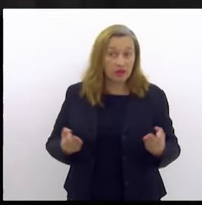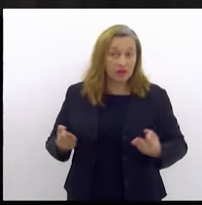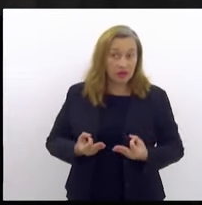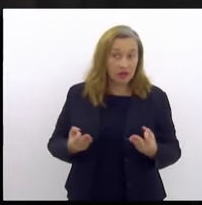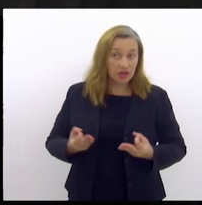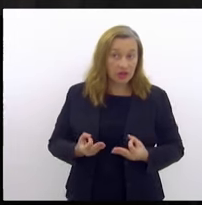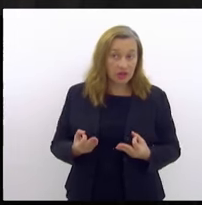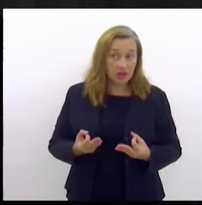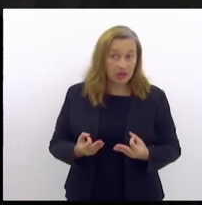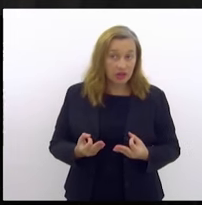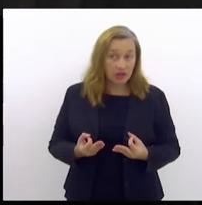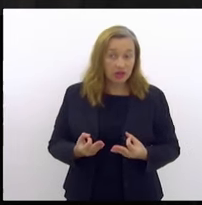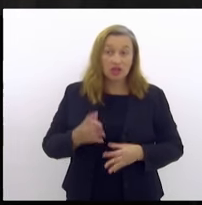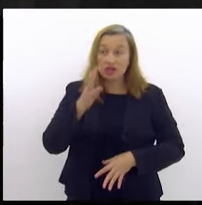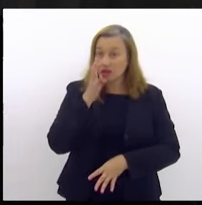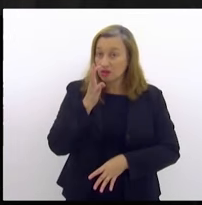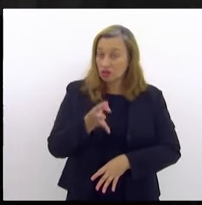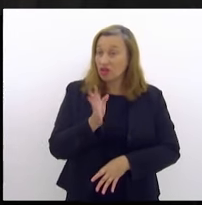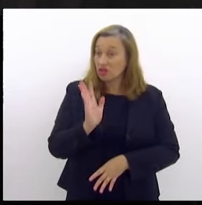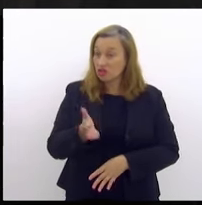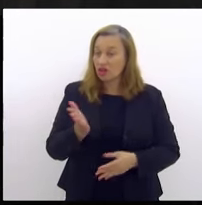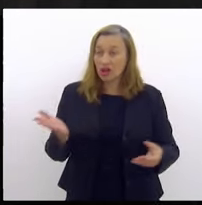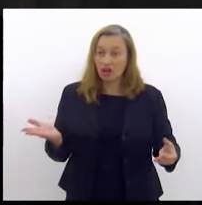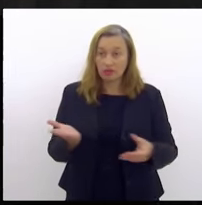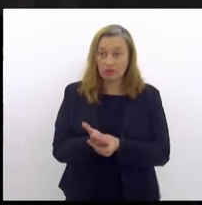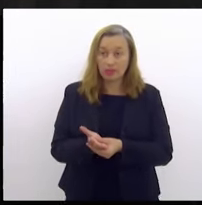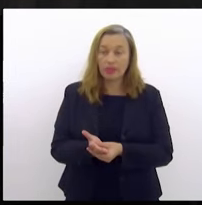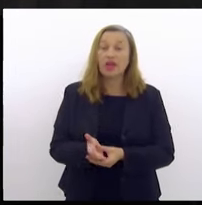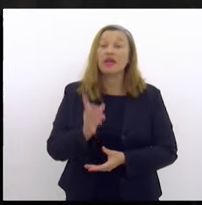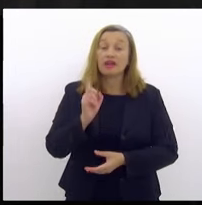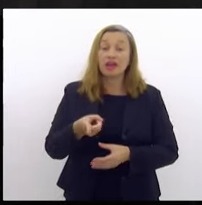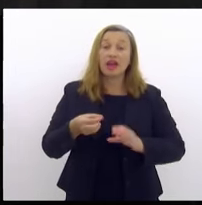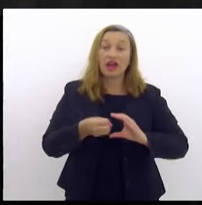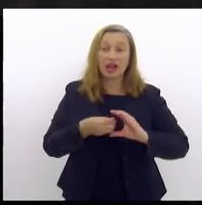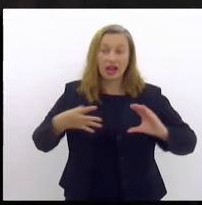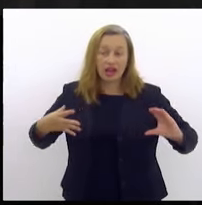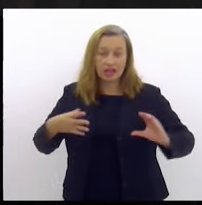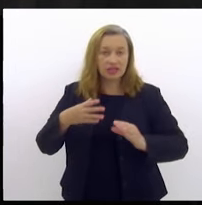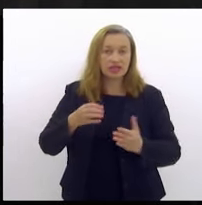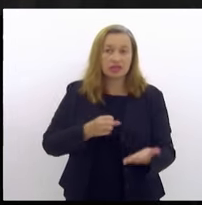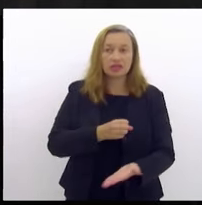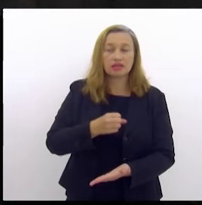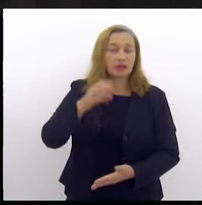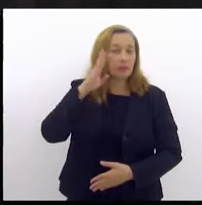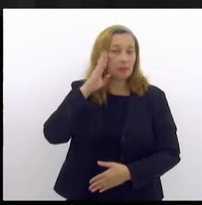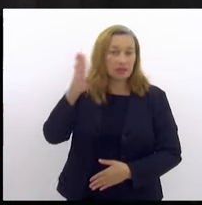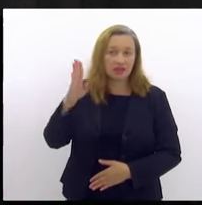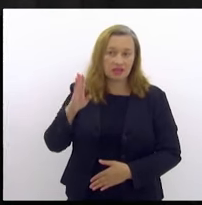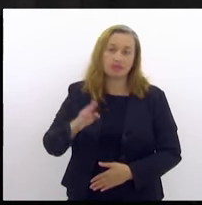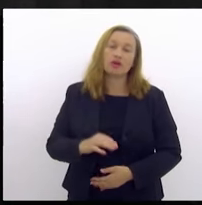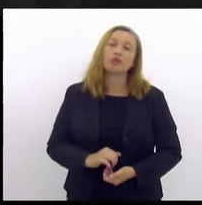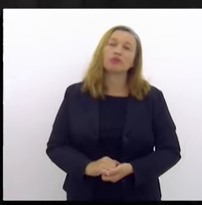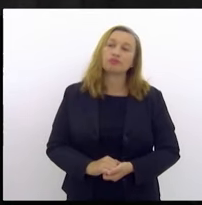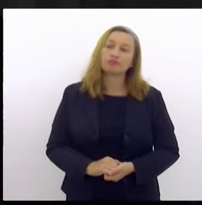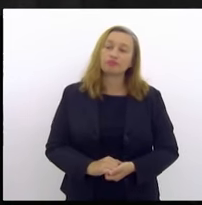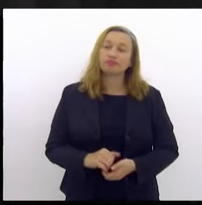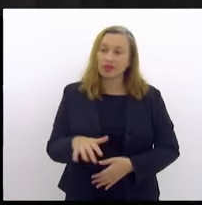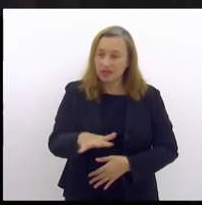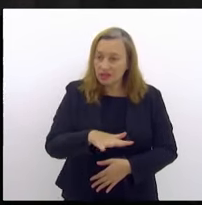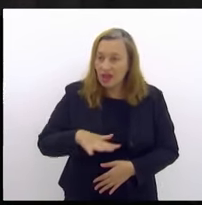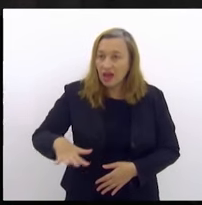a coisa julgada, que é a característica fundamental dessa